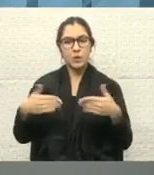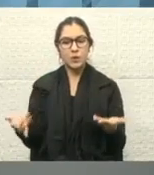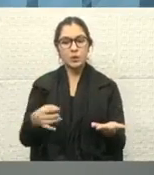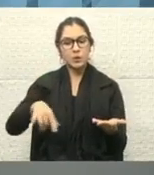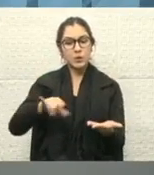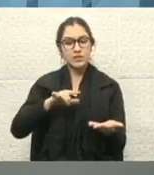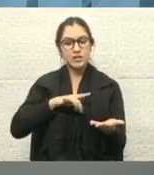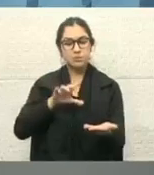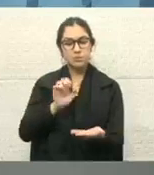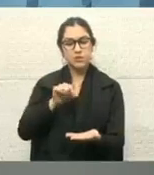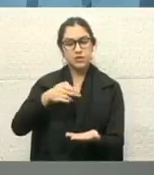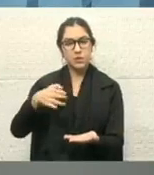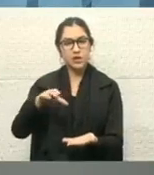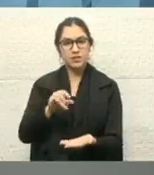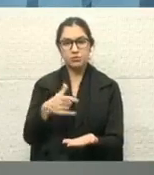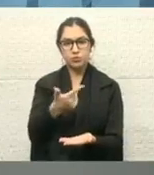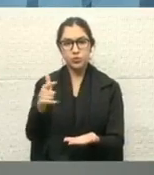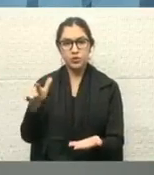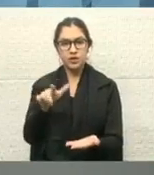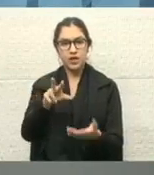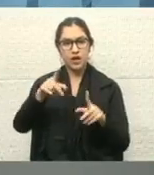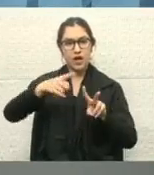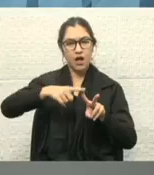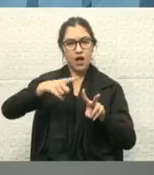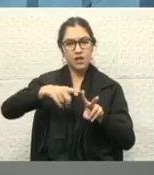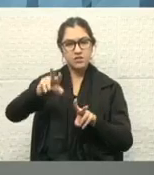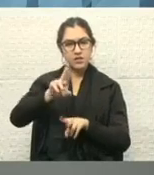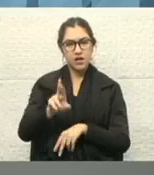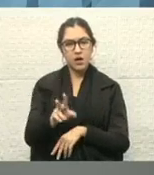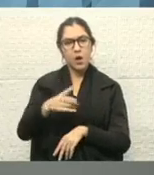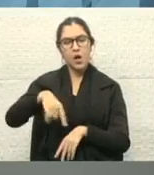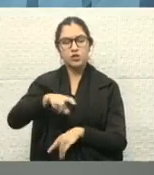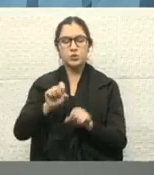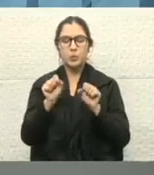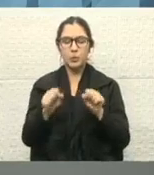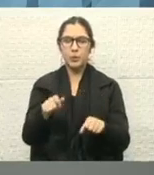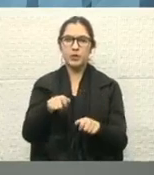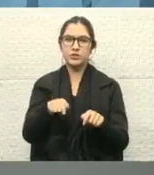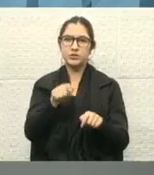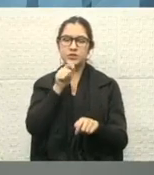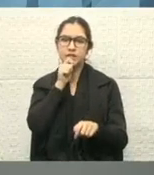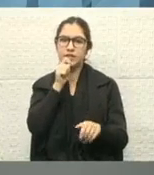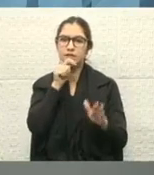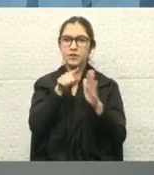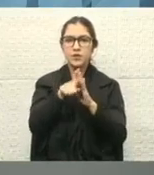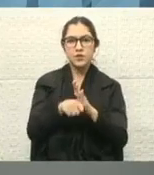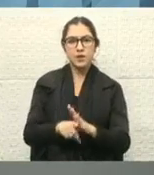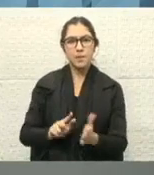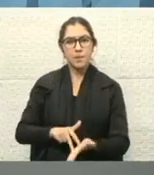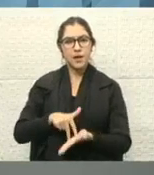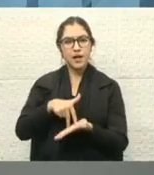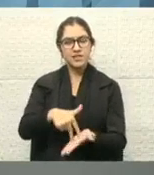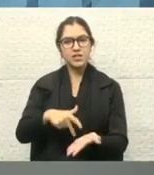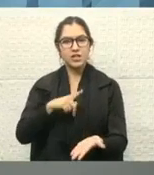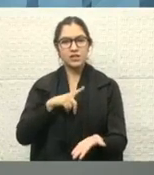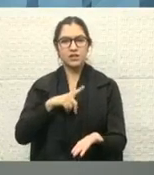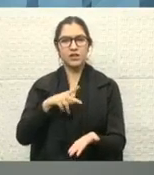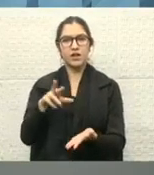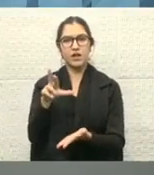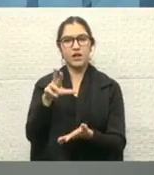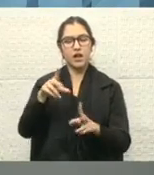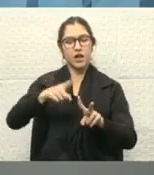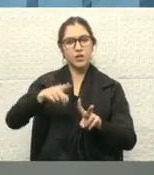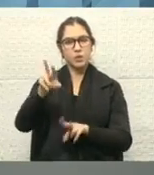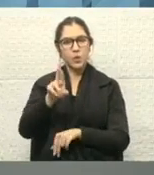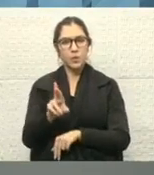temos essa equação que não admite raízes reais, nós ainda podemos investigar a presença de raízes complexas,